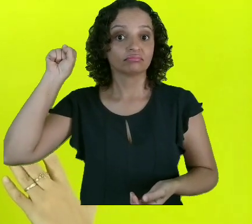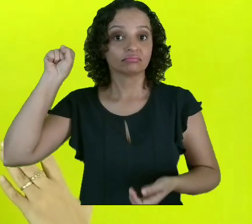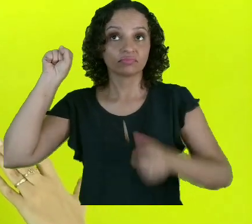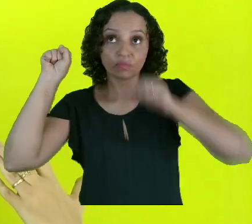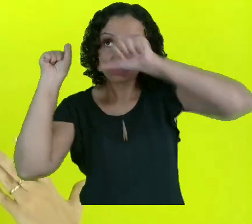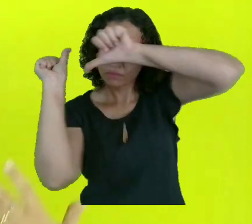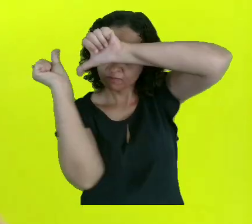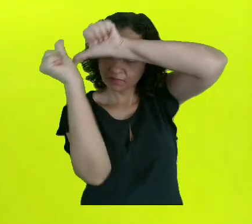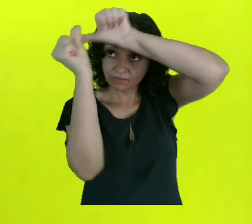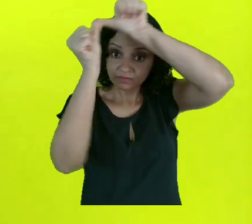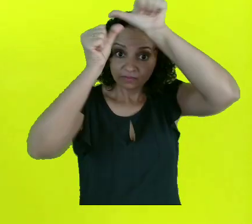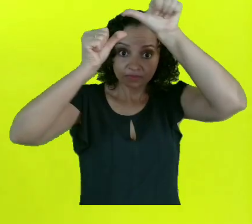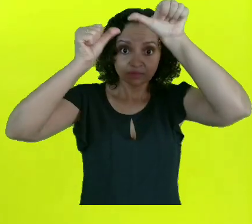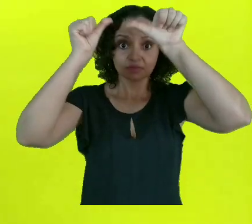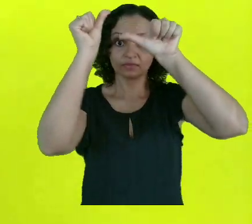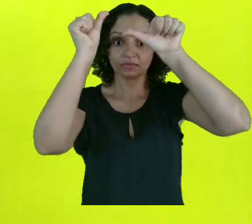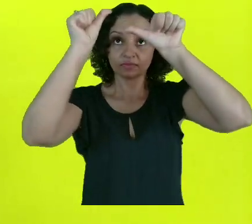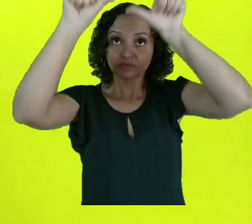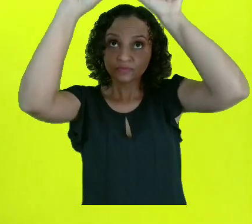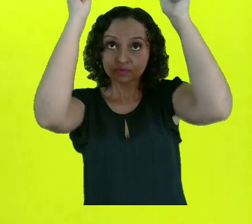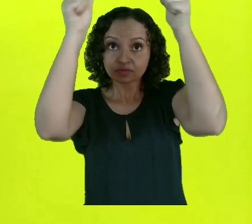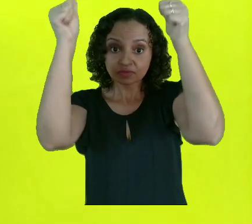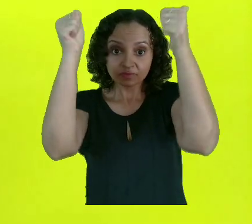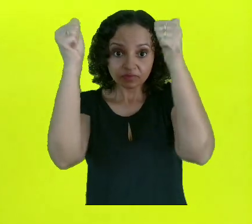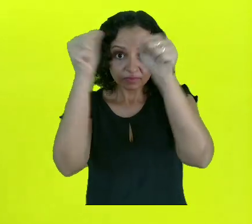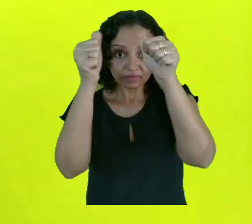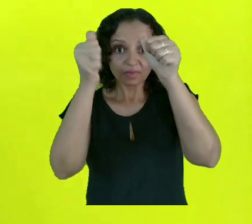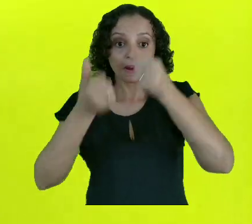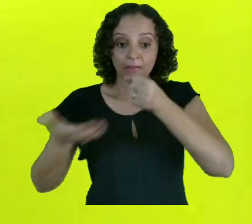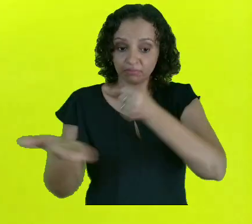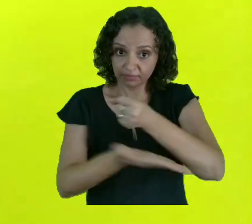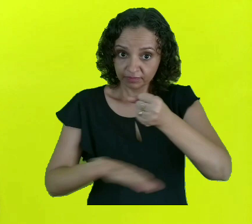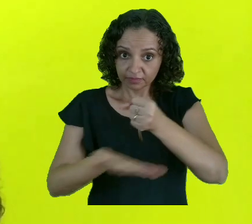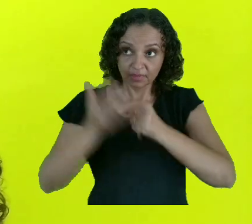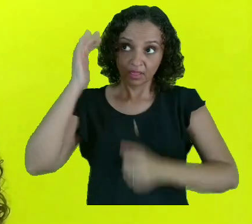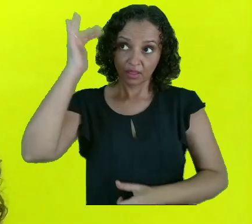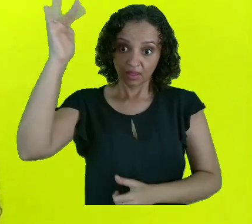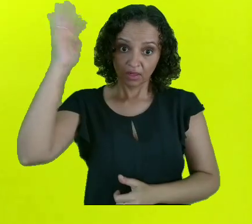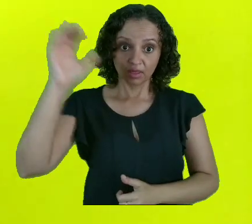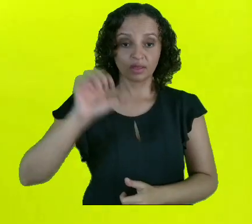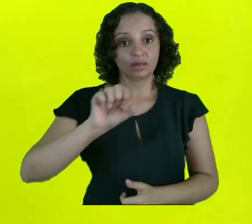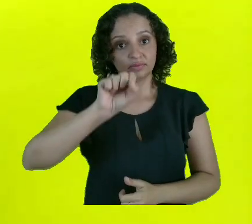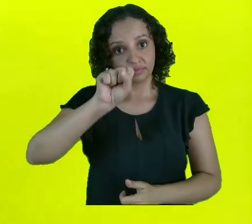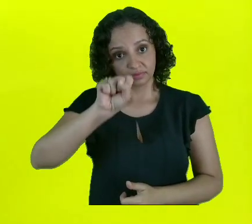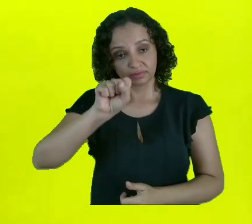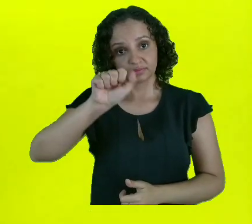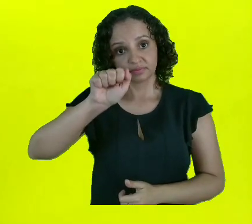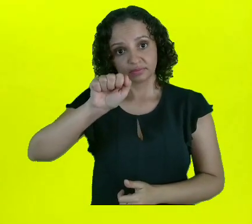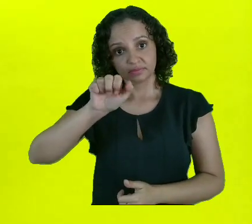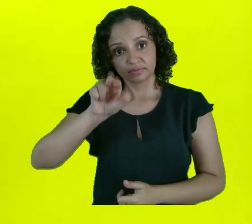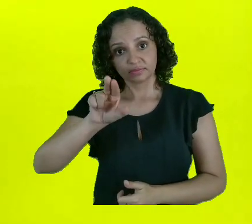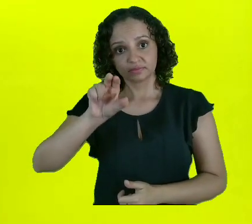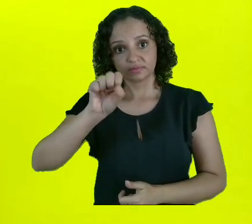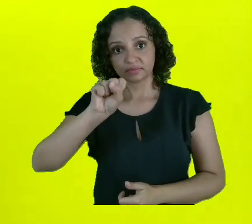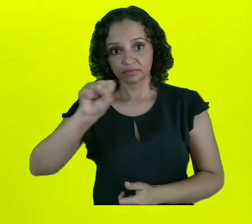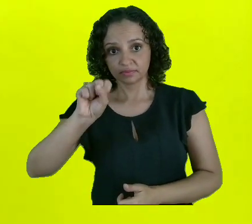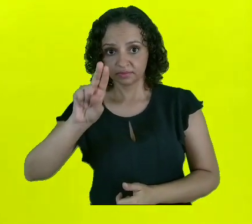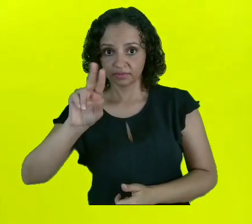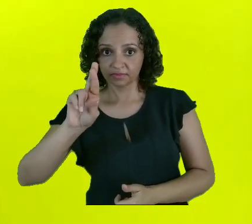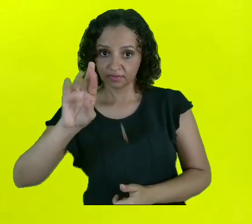acústica. A gente pode buscar lá em Saussure, embasamento teórico, né? Quando eu falo para